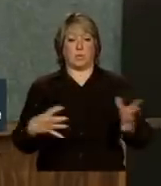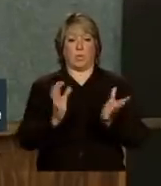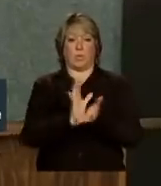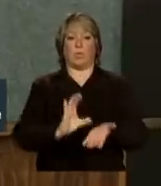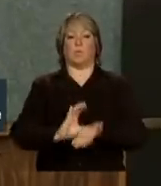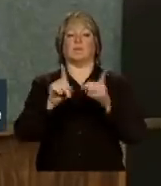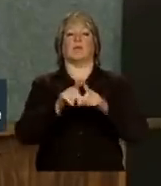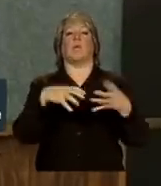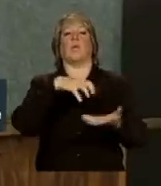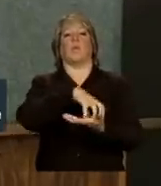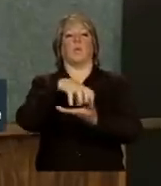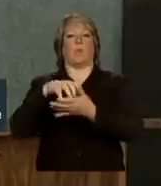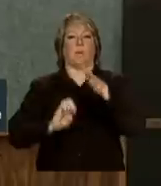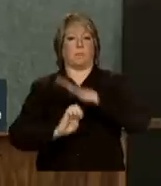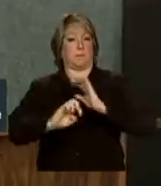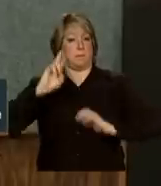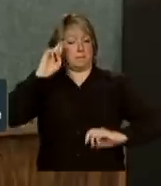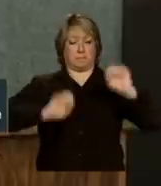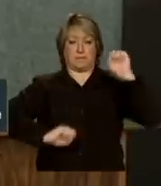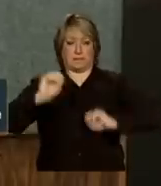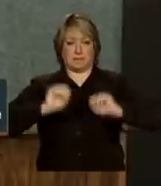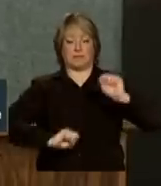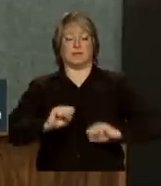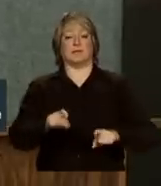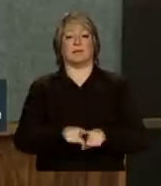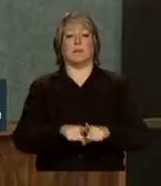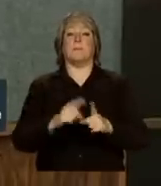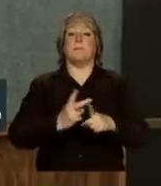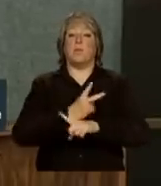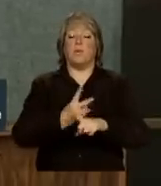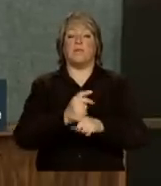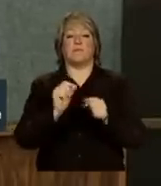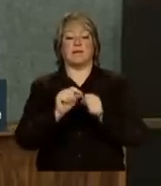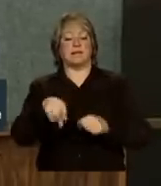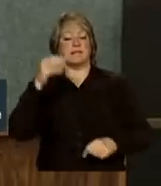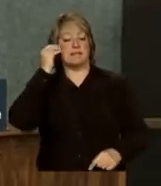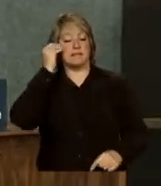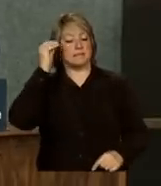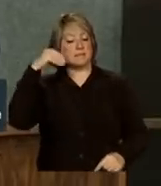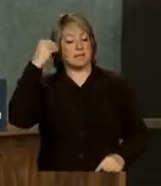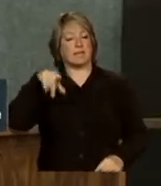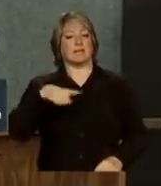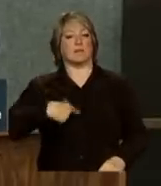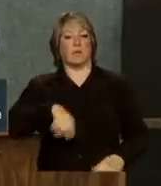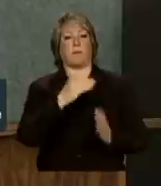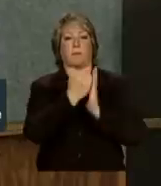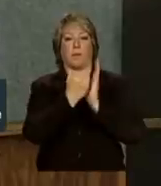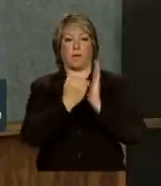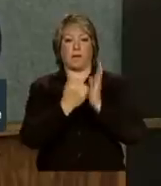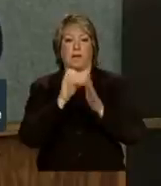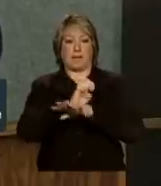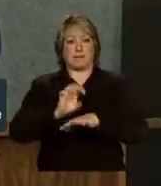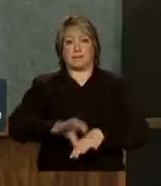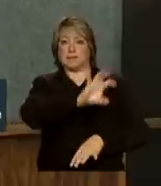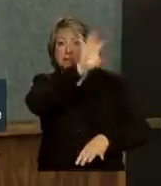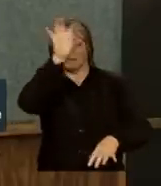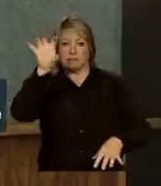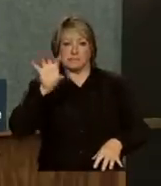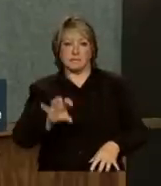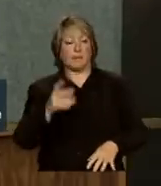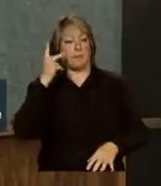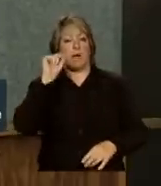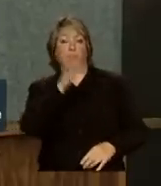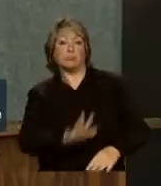empresários eh procurando levar essas experiências dos programas estaduais para um nível